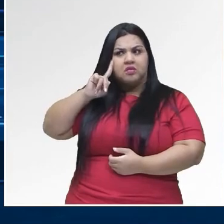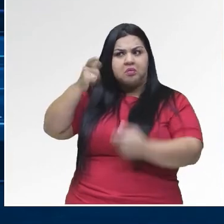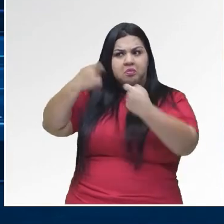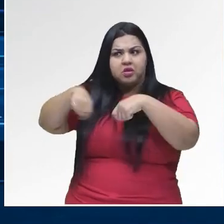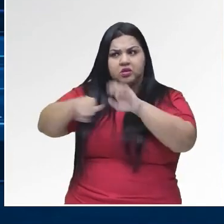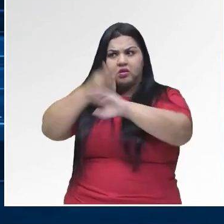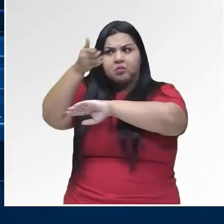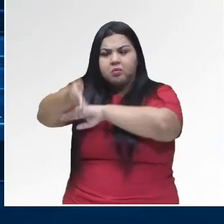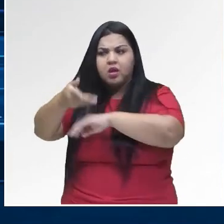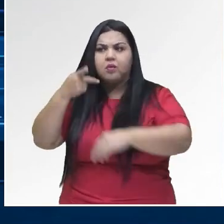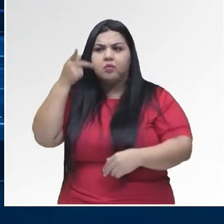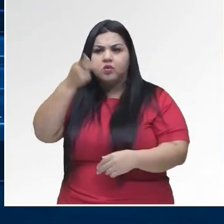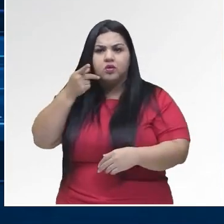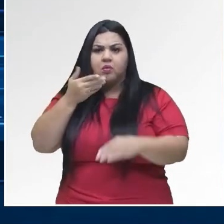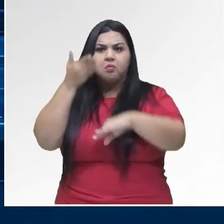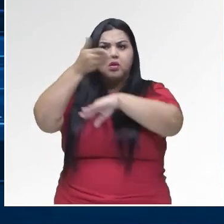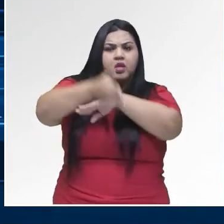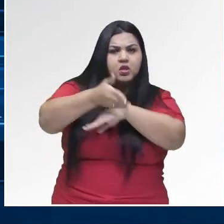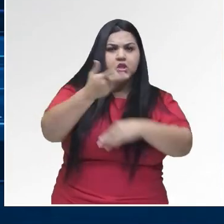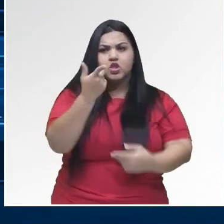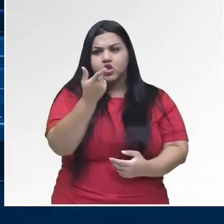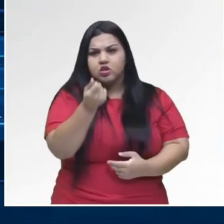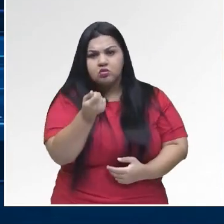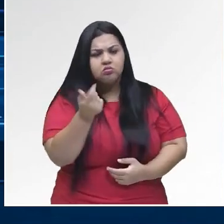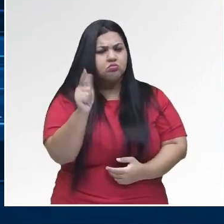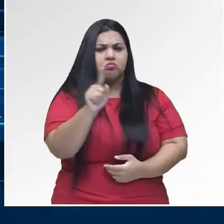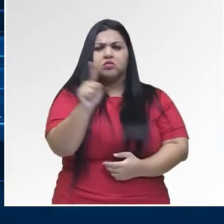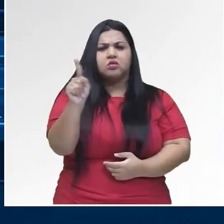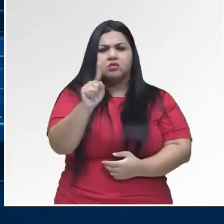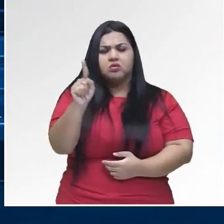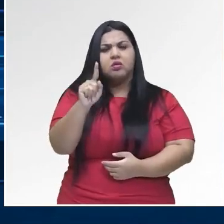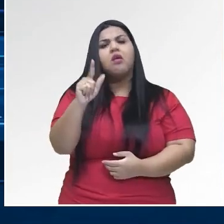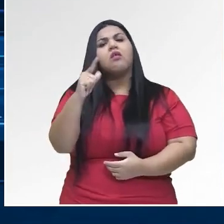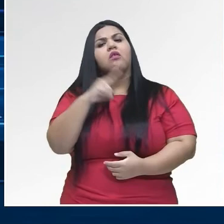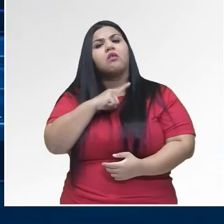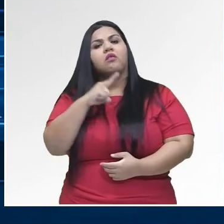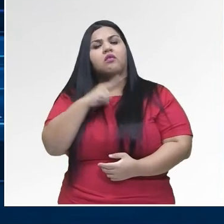política, eu não preciso ir para um lugar que tenha dinheiro, não. Ou que tenha